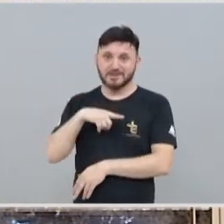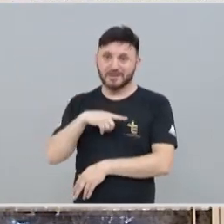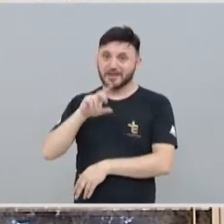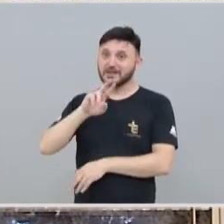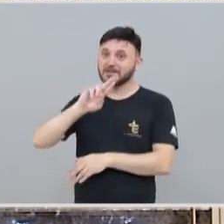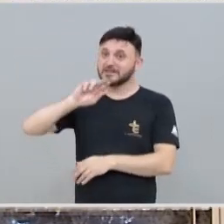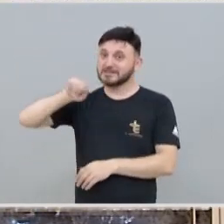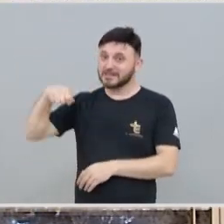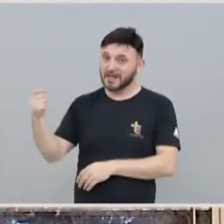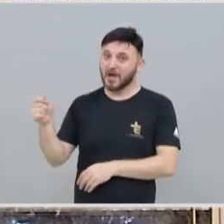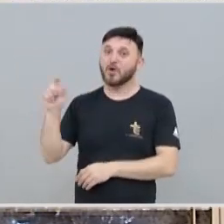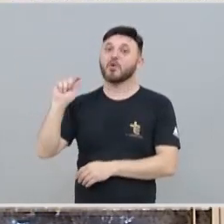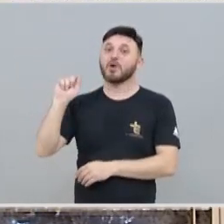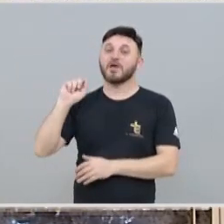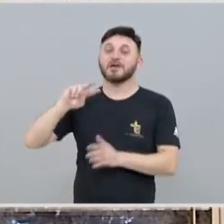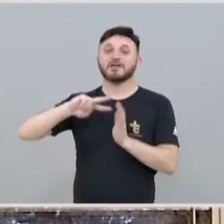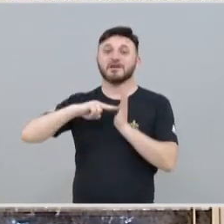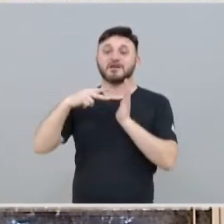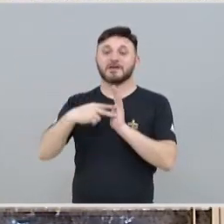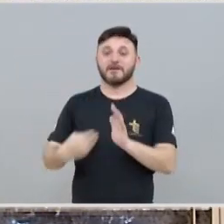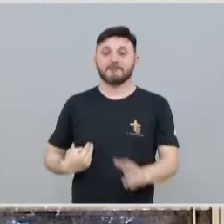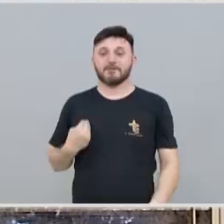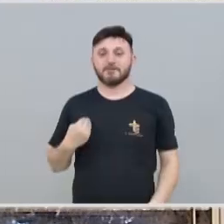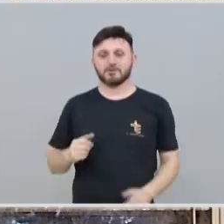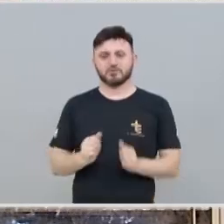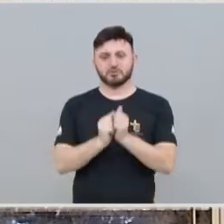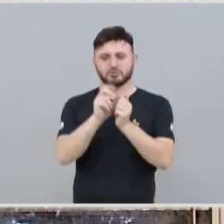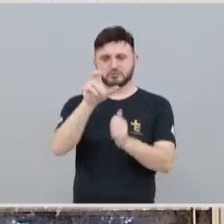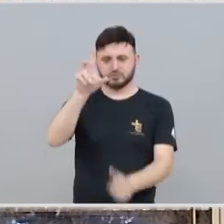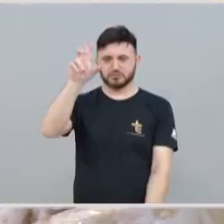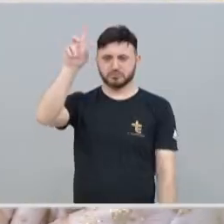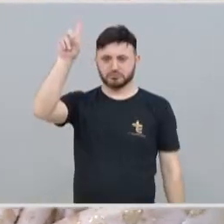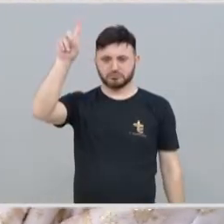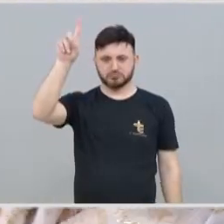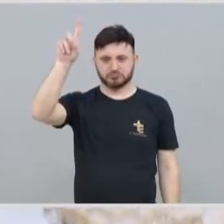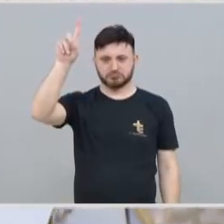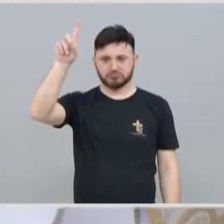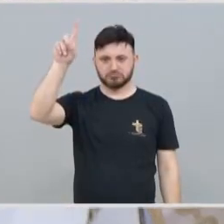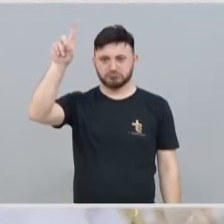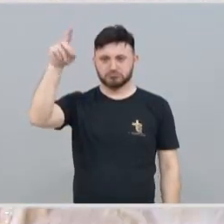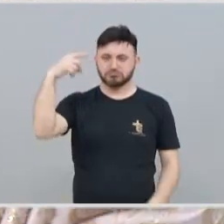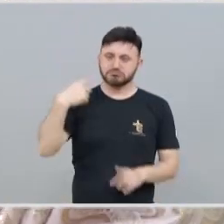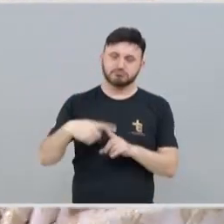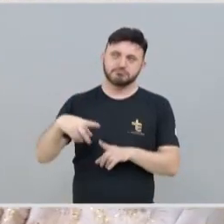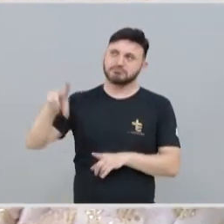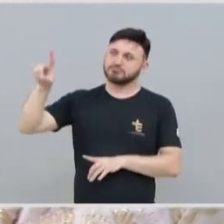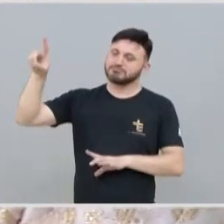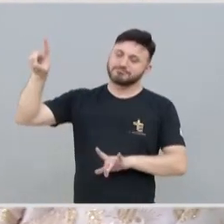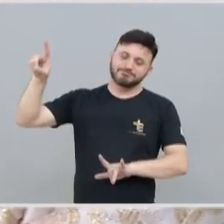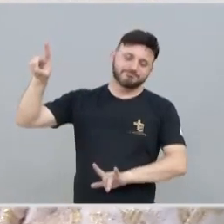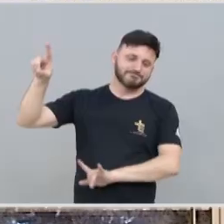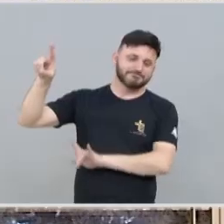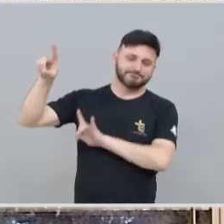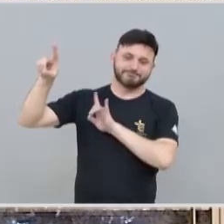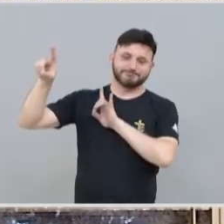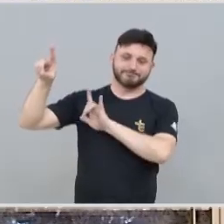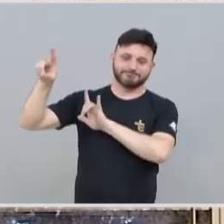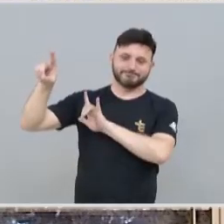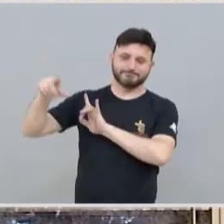viver com deus o nosso amado que o expresso numa música